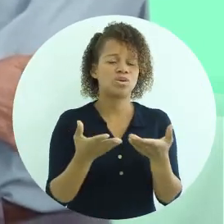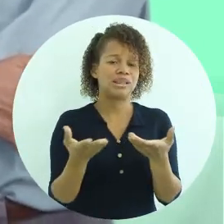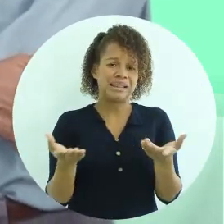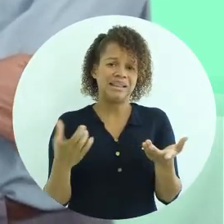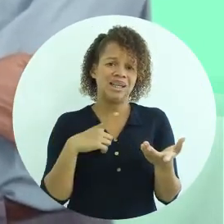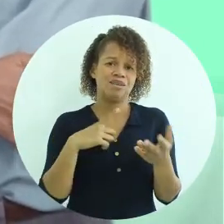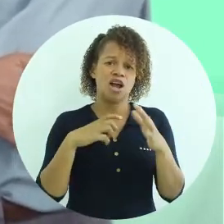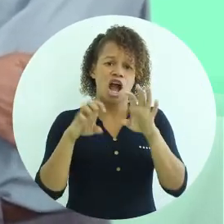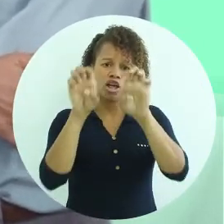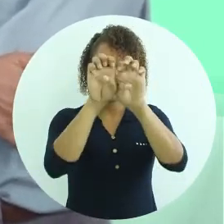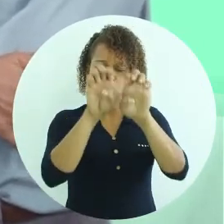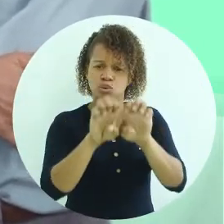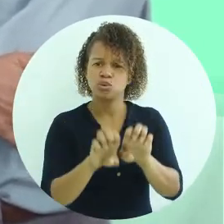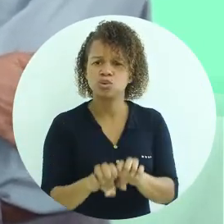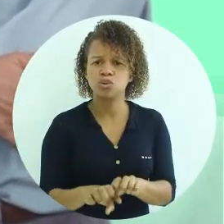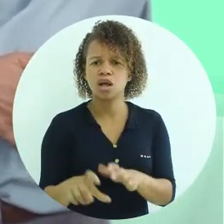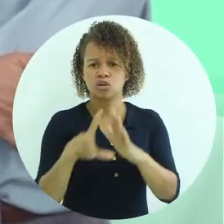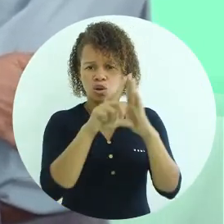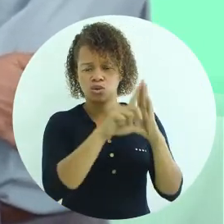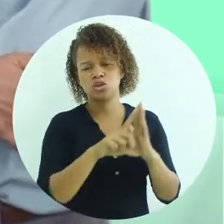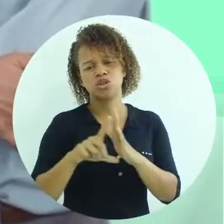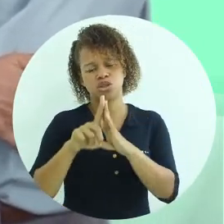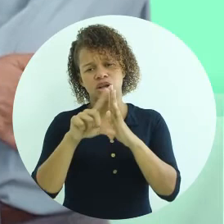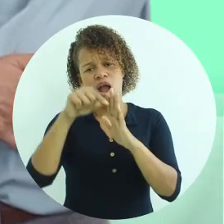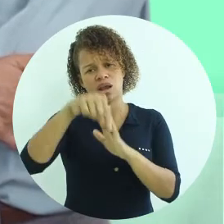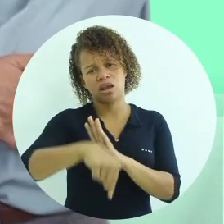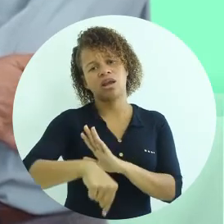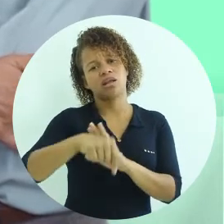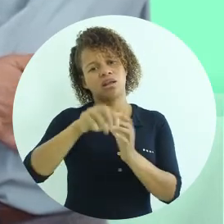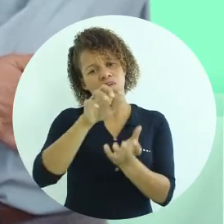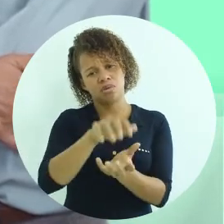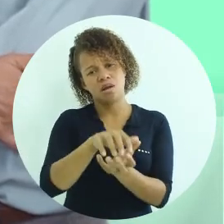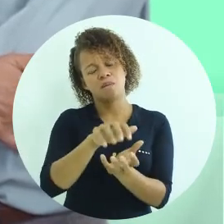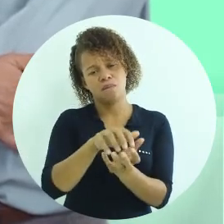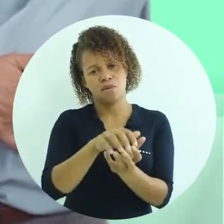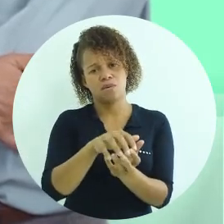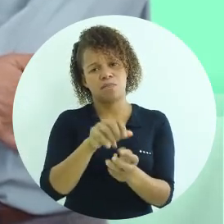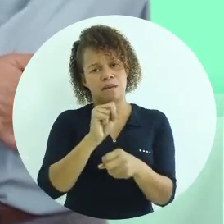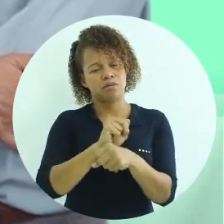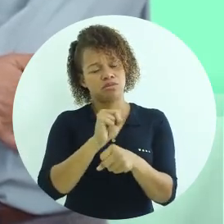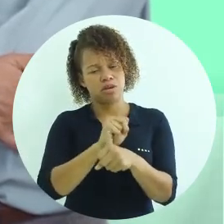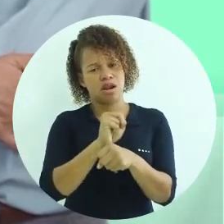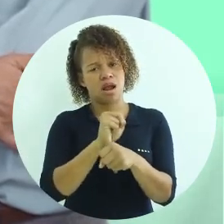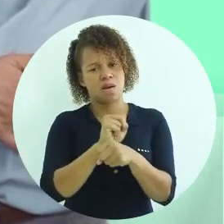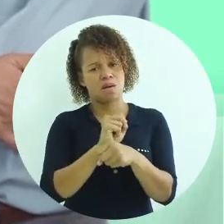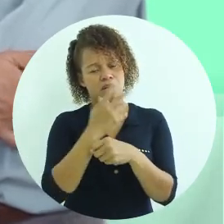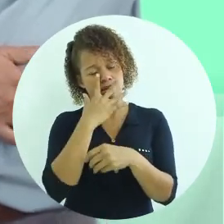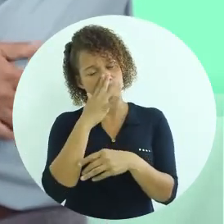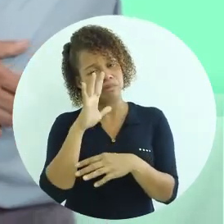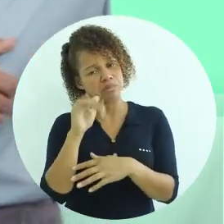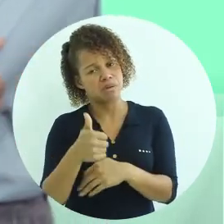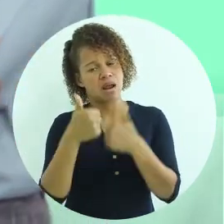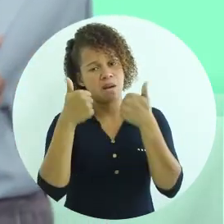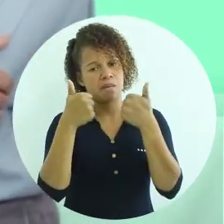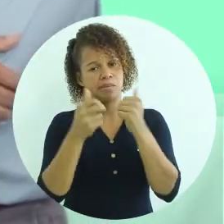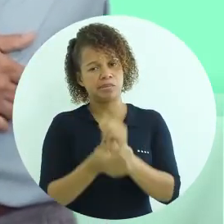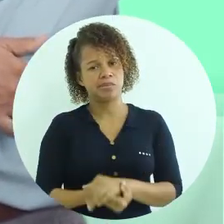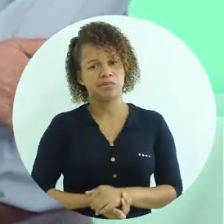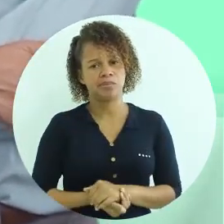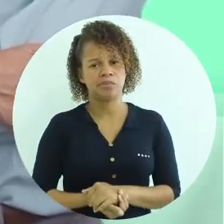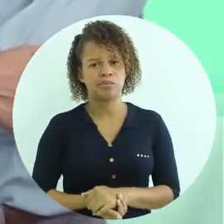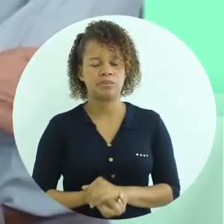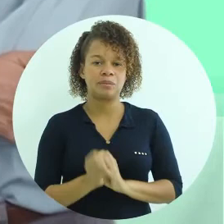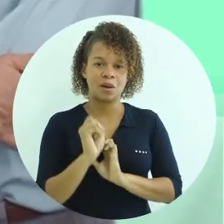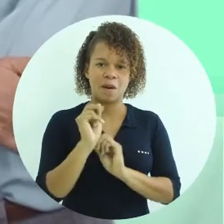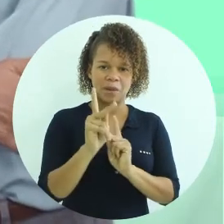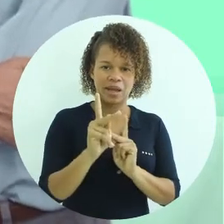a estrutura mesmo de logística aqui do nosso estado, né? Estamos esperando aí também uma situação melhor. Ok,